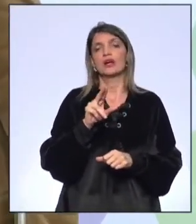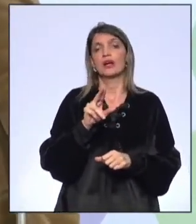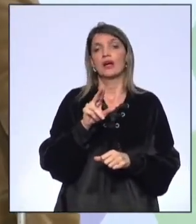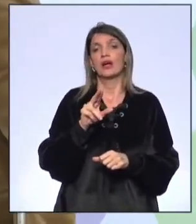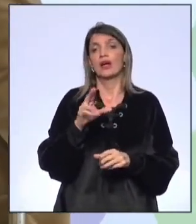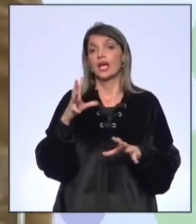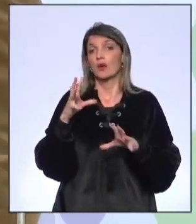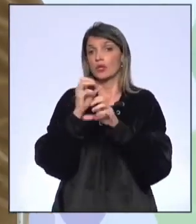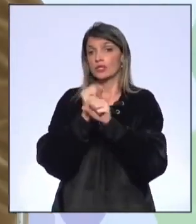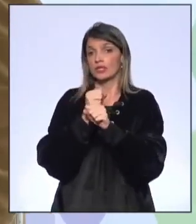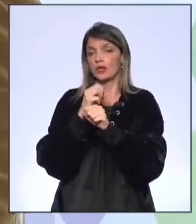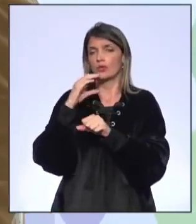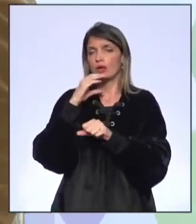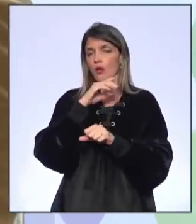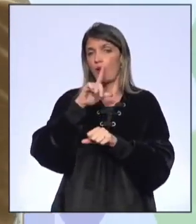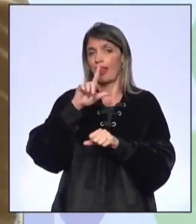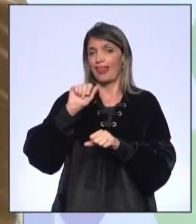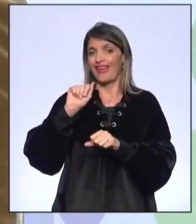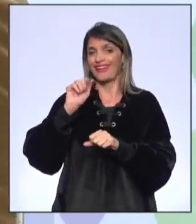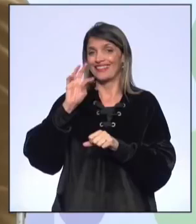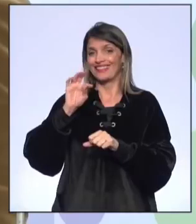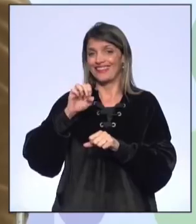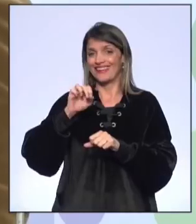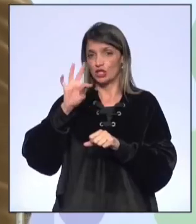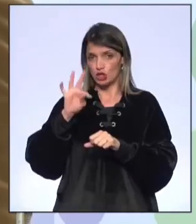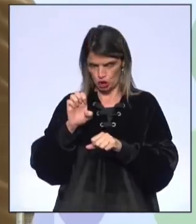latente, tá? No caso. Então, quando